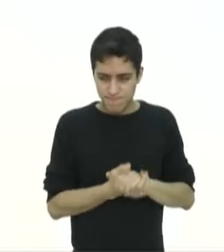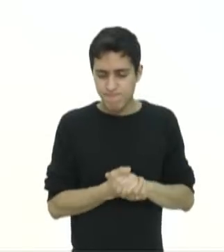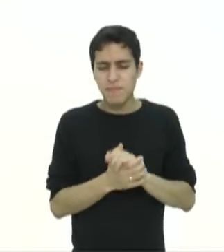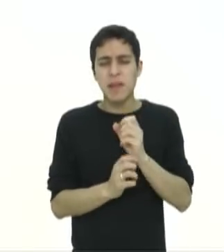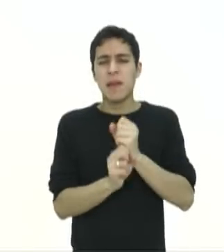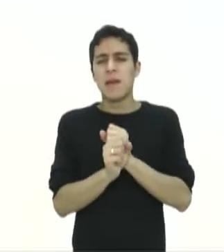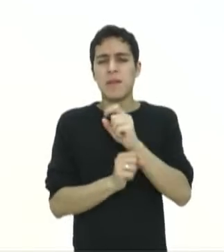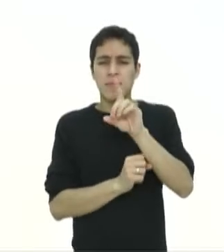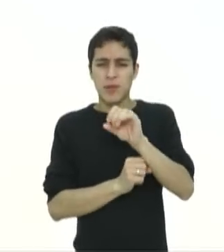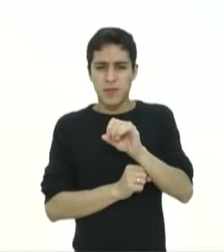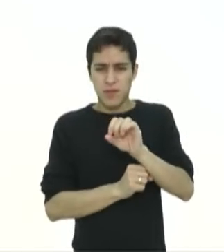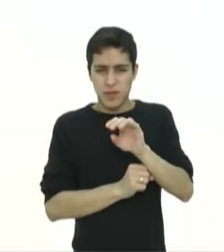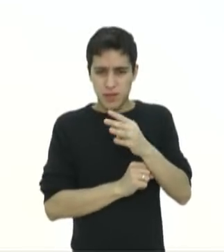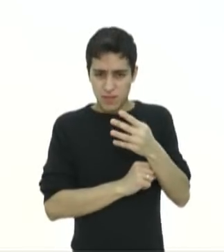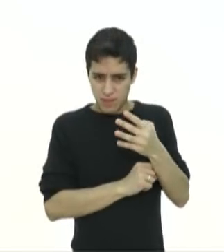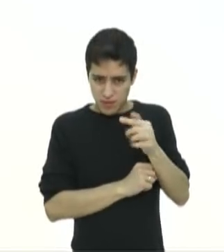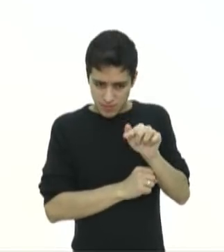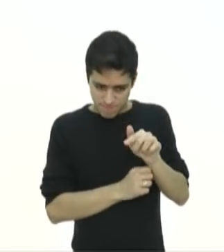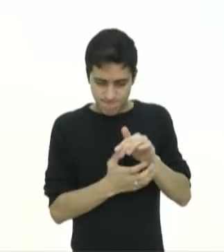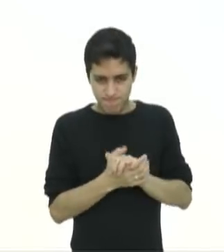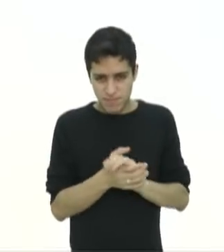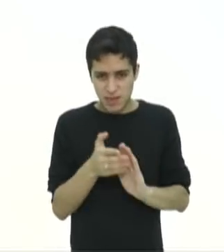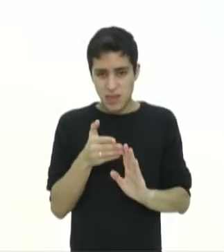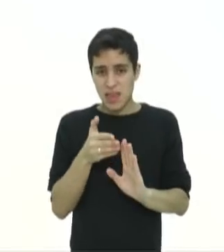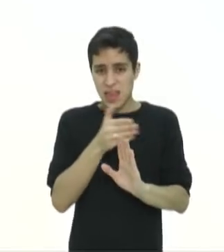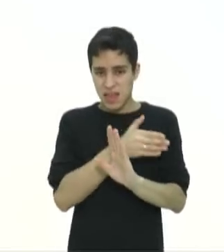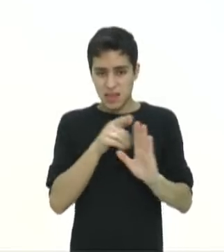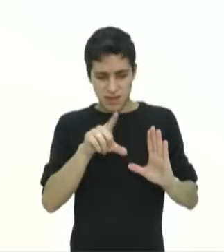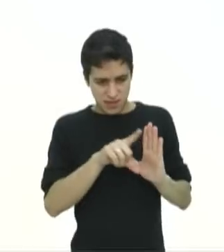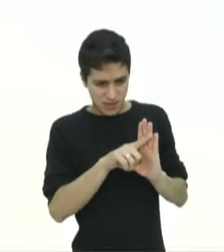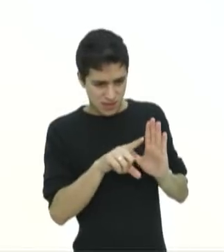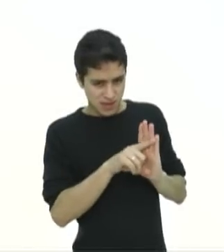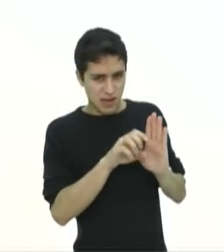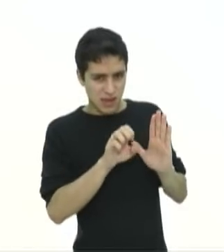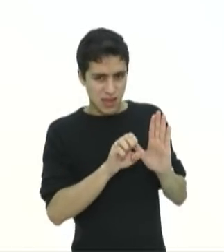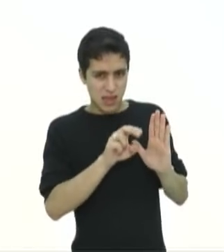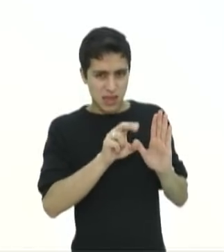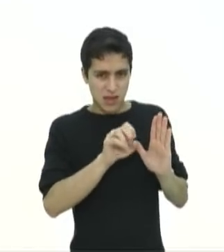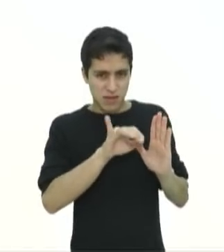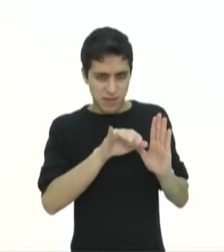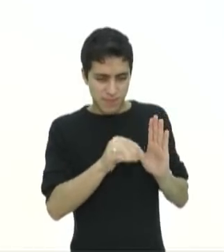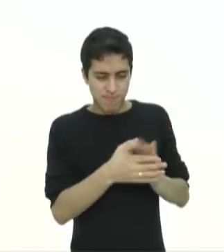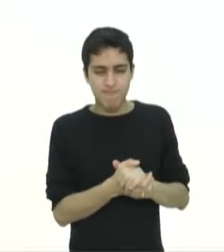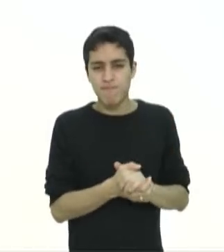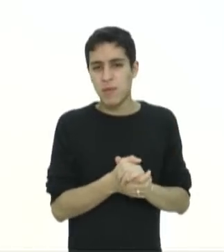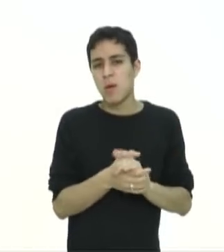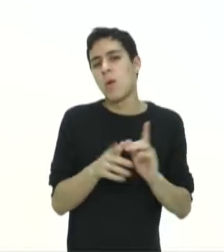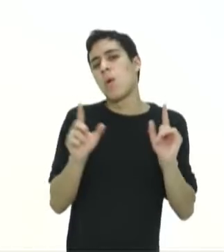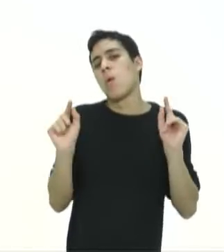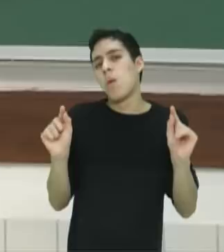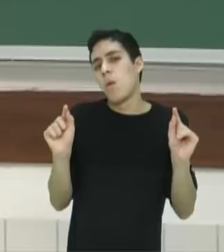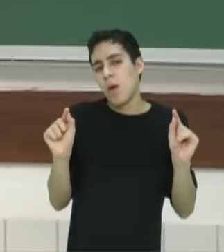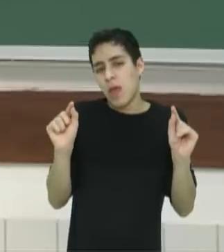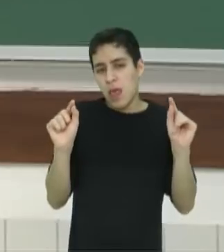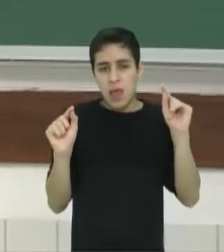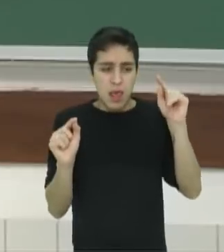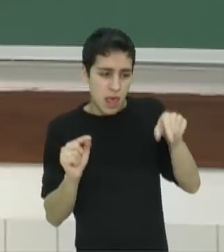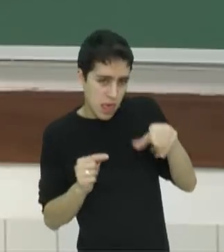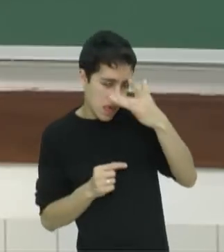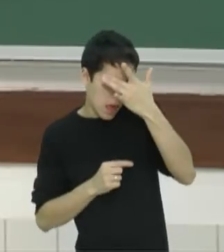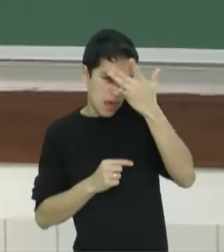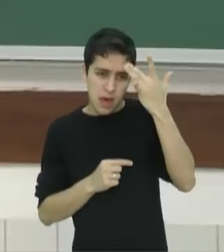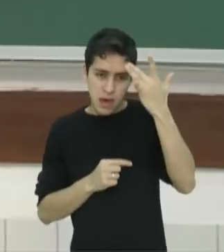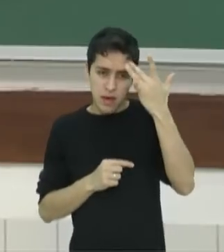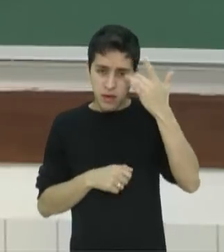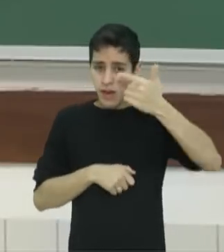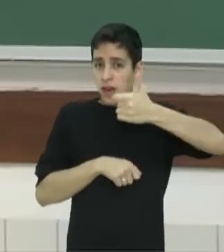veja, um pouquinho antes ainda da Lei Eusébio de Queiroz, nós temos o quê? Nós temos um fazendeiro que trouxe